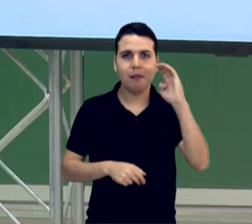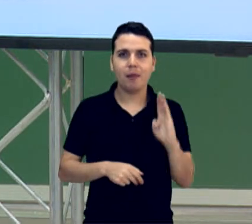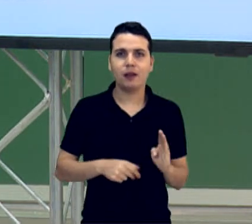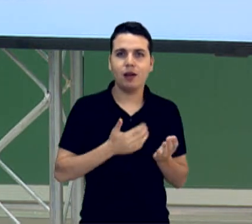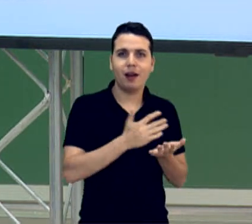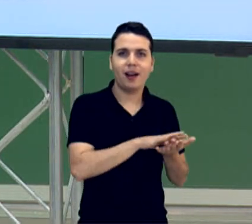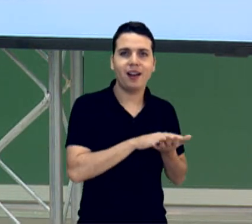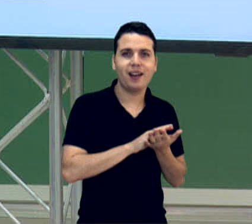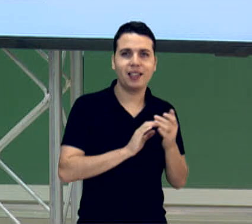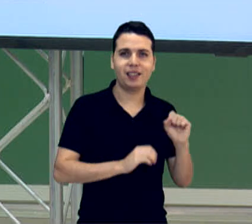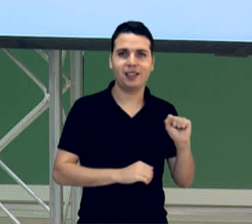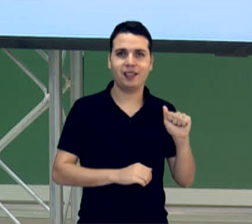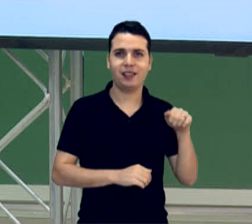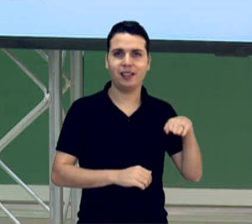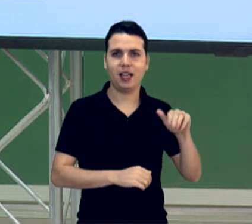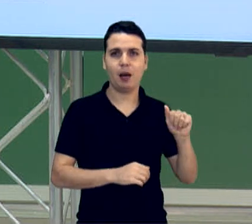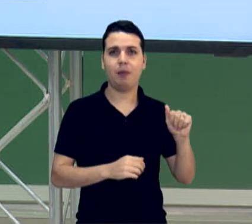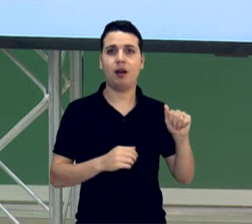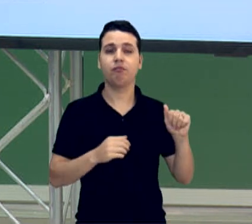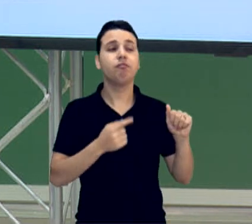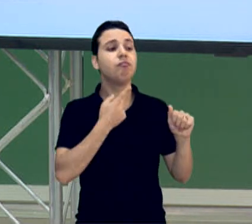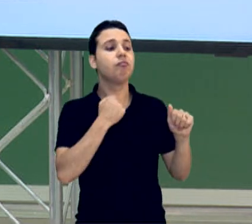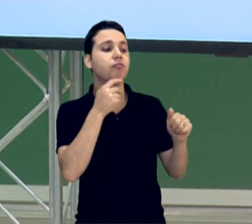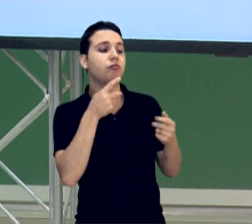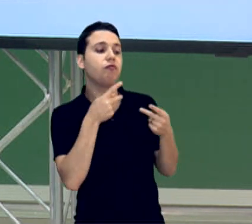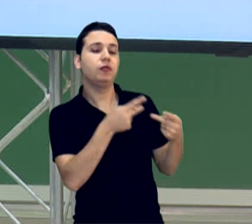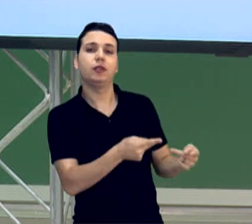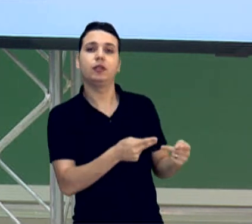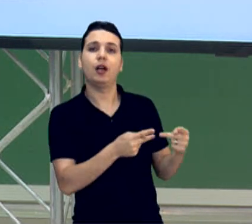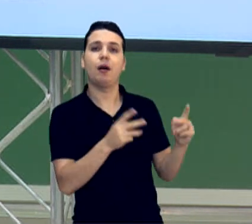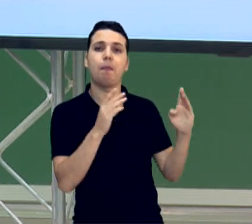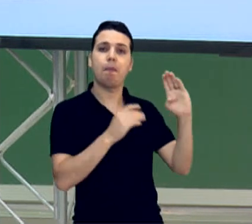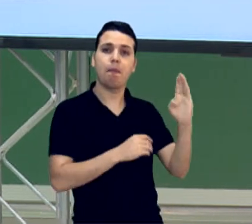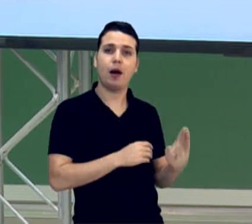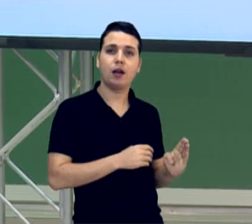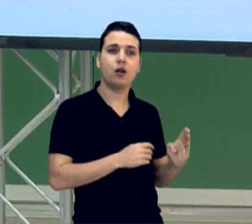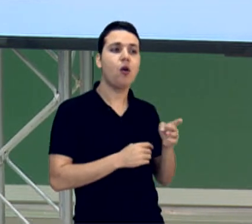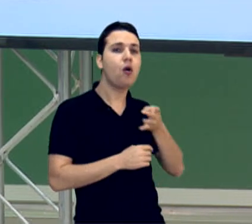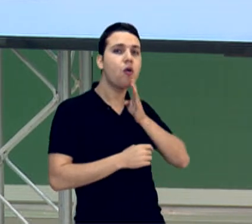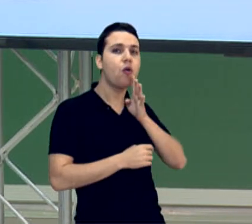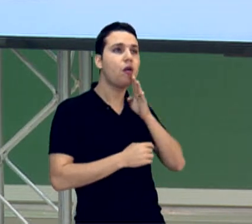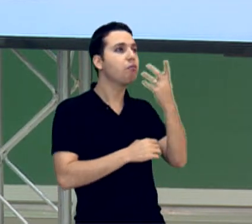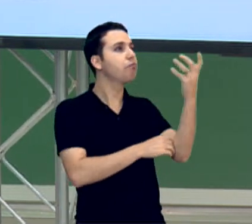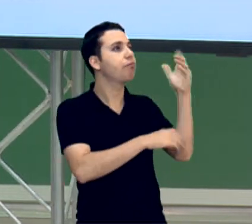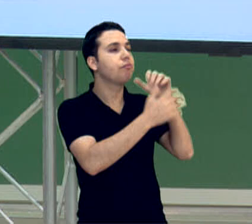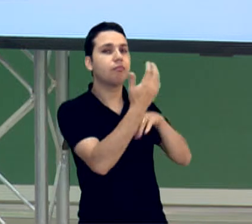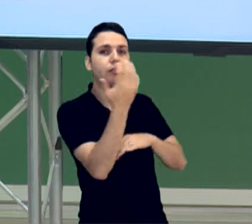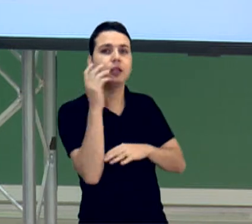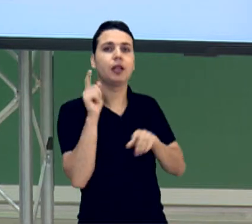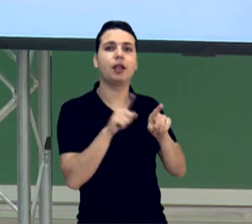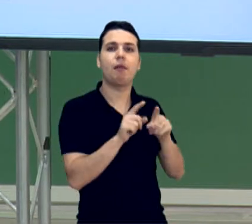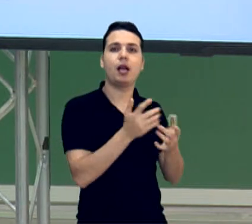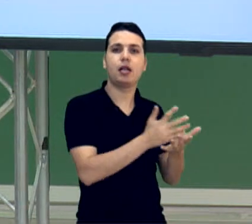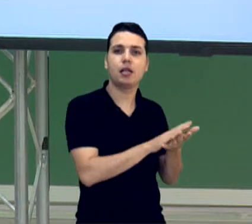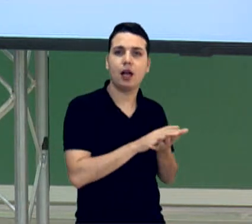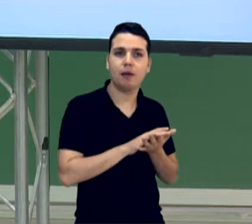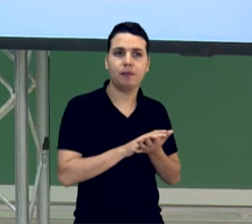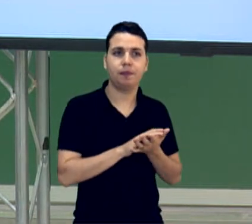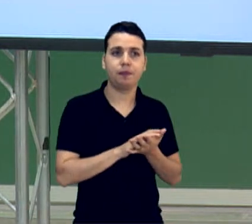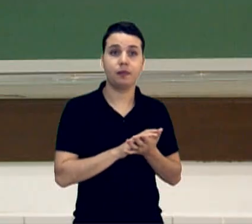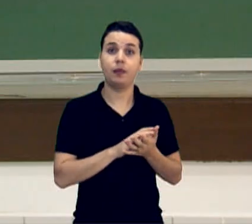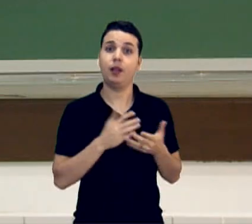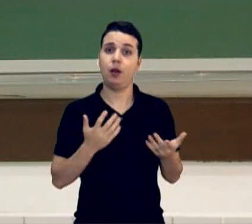no Brasil pelas belezas naturais e para conhecer um pouco mais sobre o samba, sobre o carnaval. Nesse caso, a